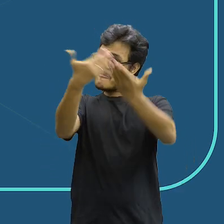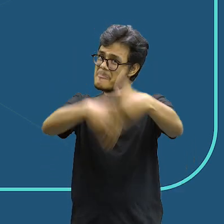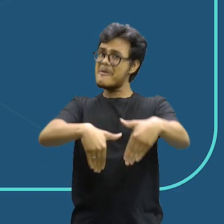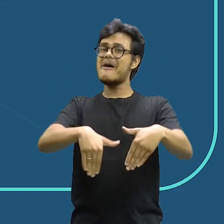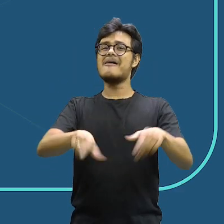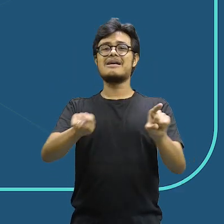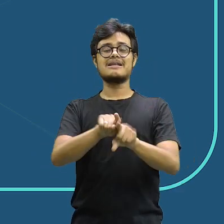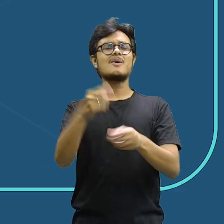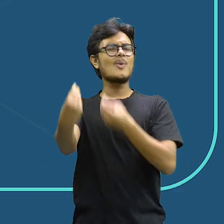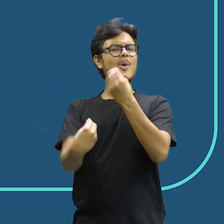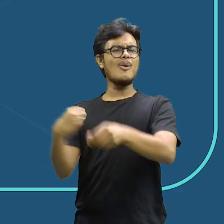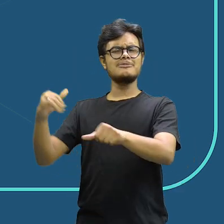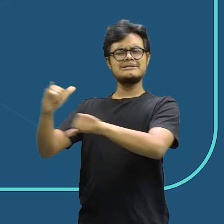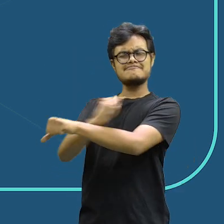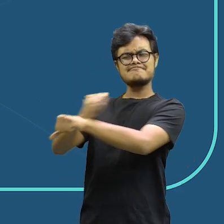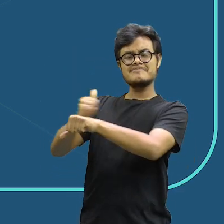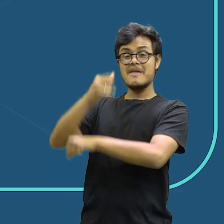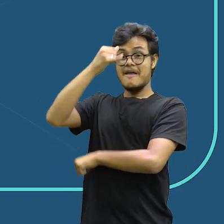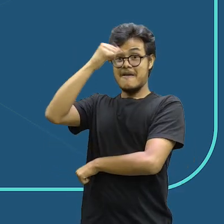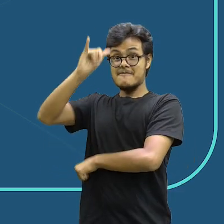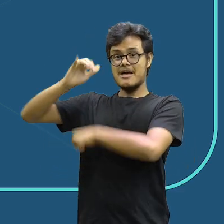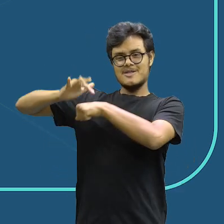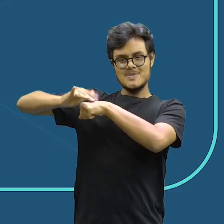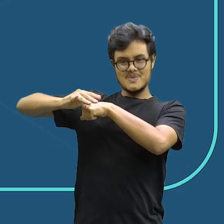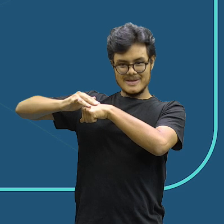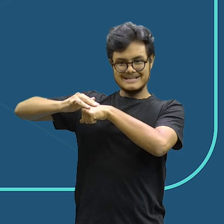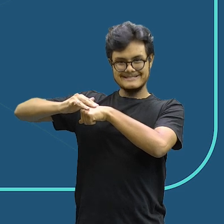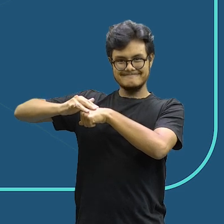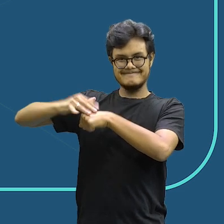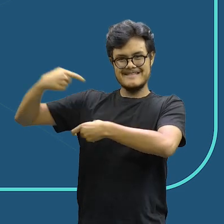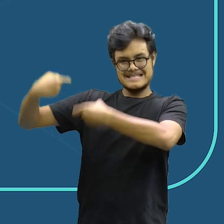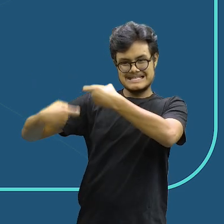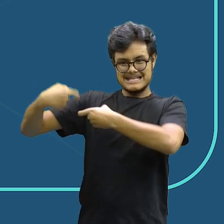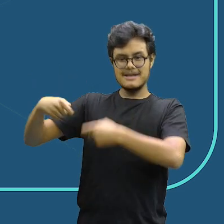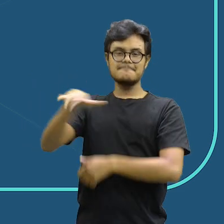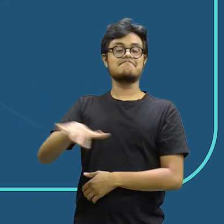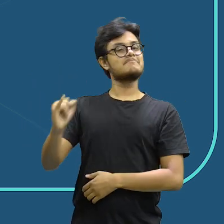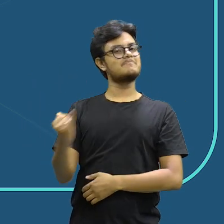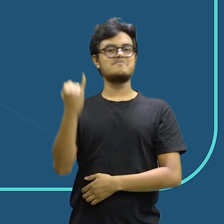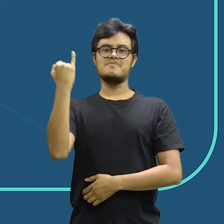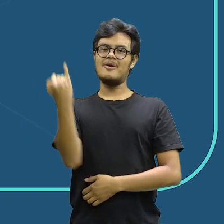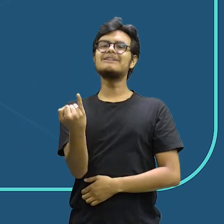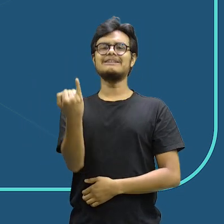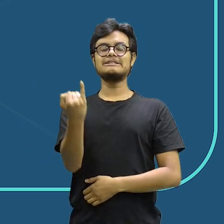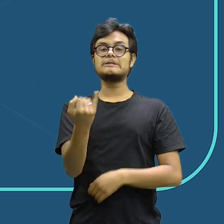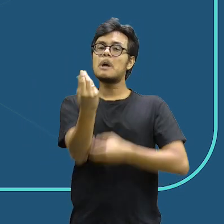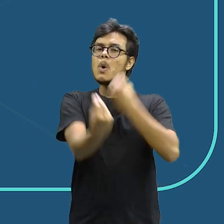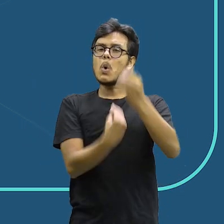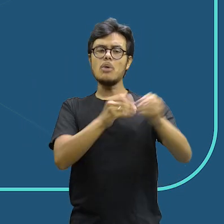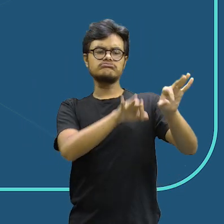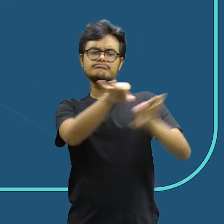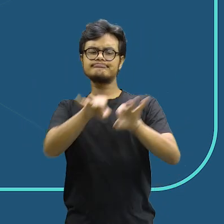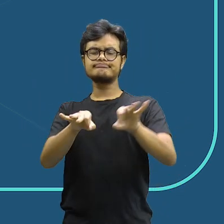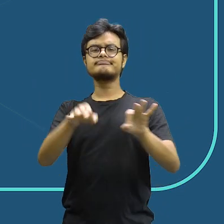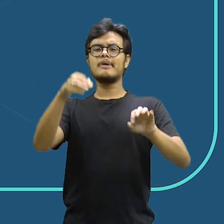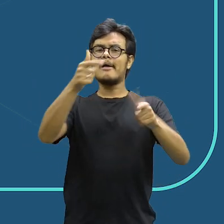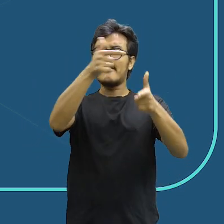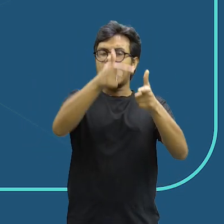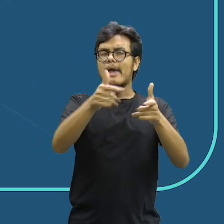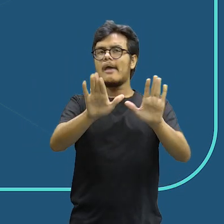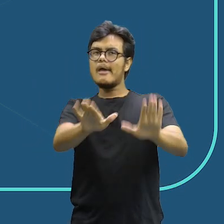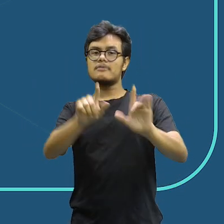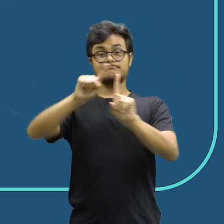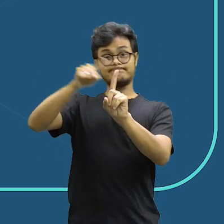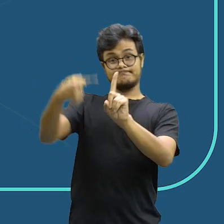que são métodos contraceptivos, que são fundamentais para o planejamento familiar, justamente para evitar uma